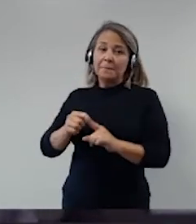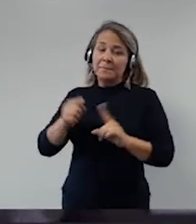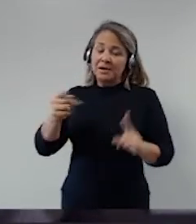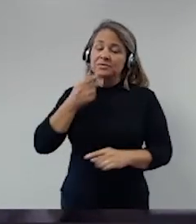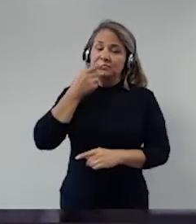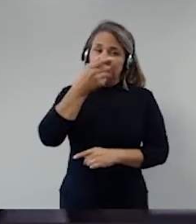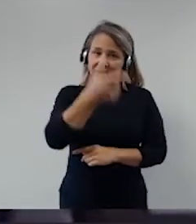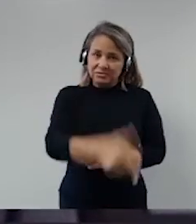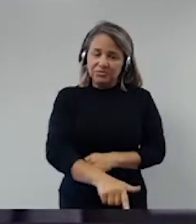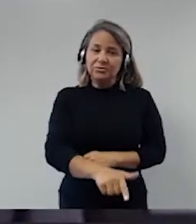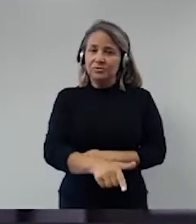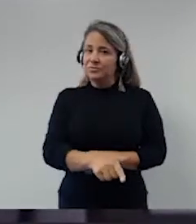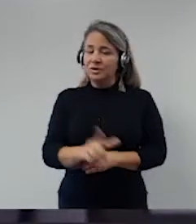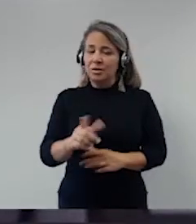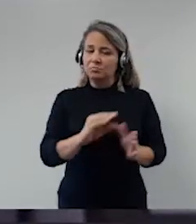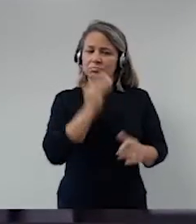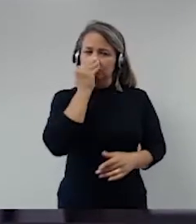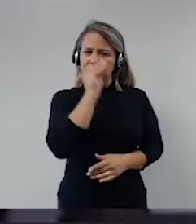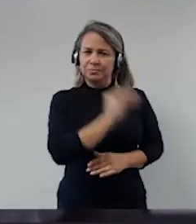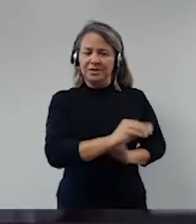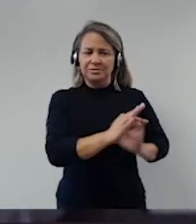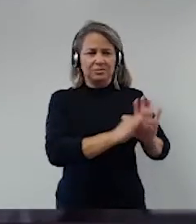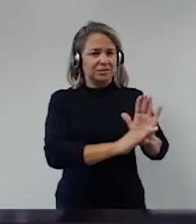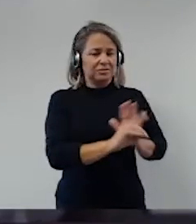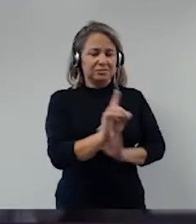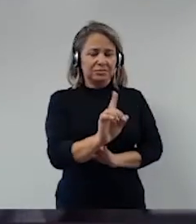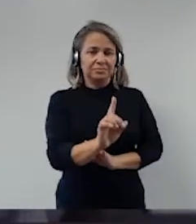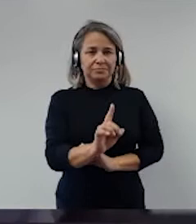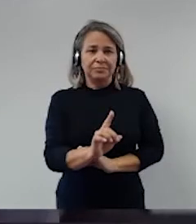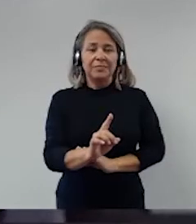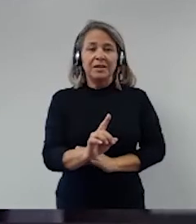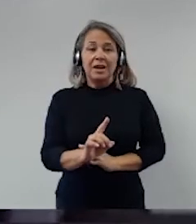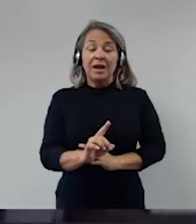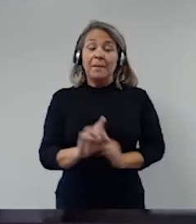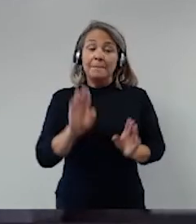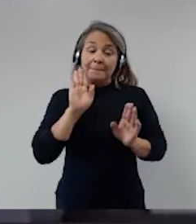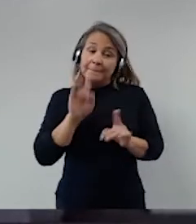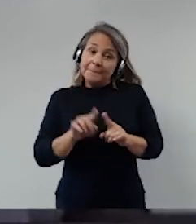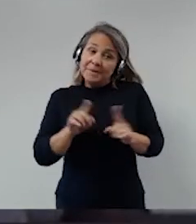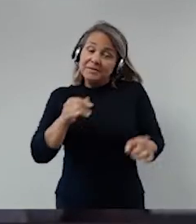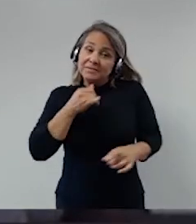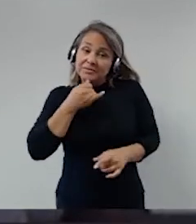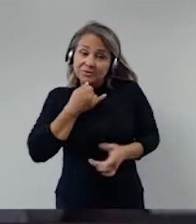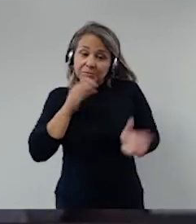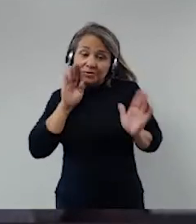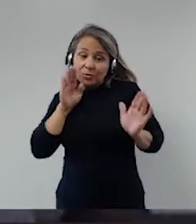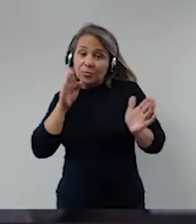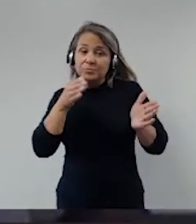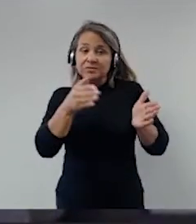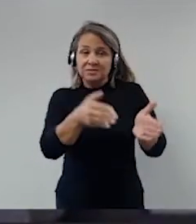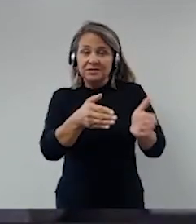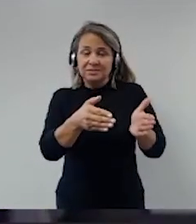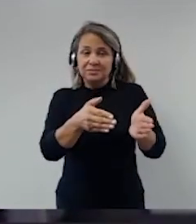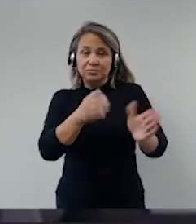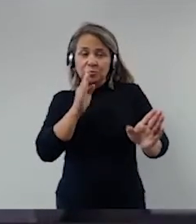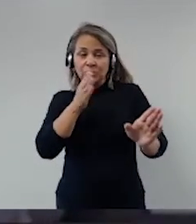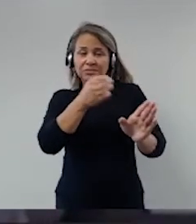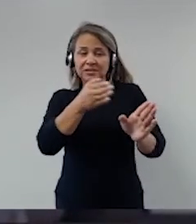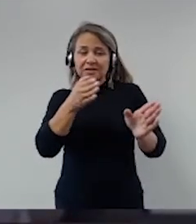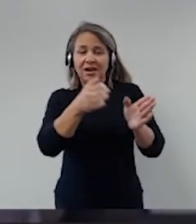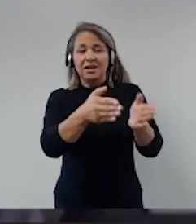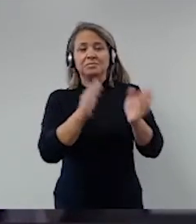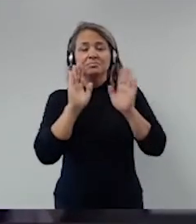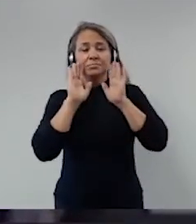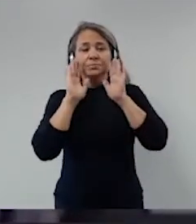reafirma e não despreza o texto da Constituição. Infelizmente, a concentração no controle concentrado, né,